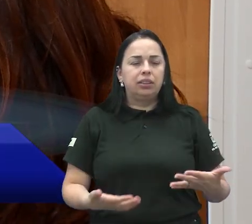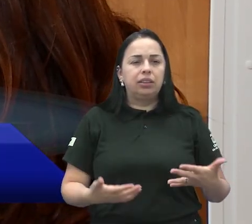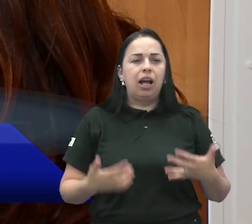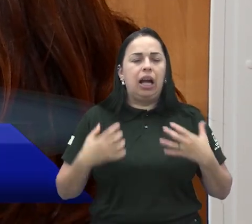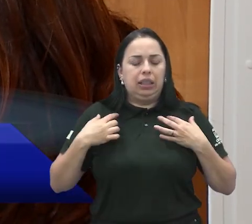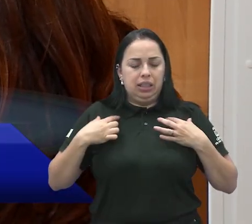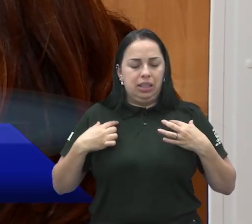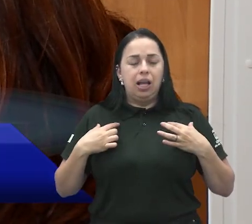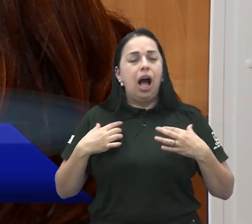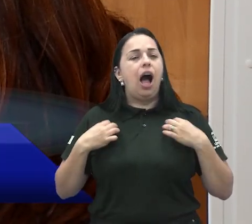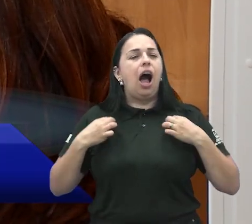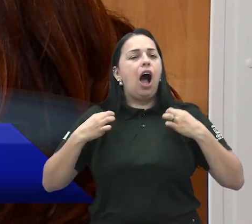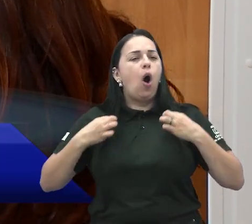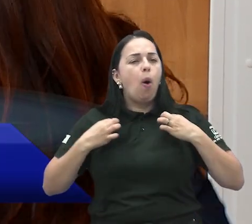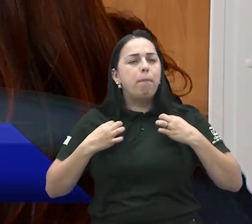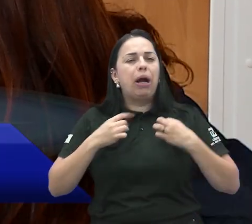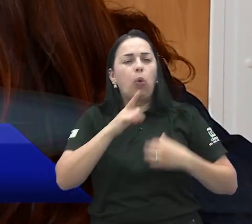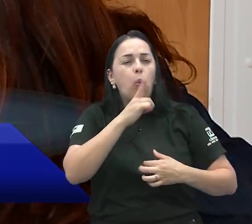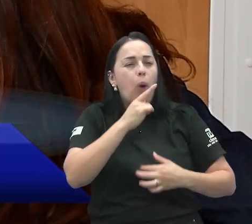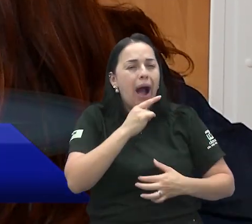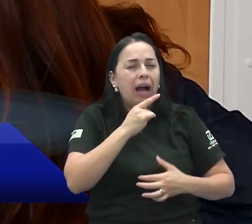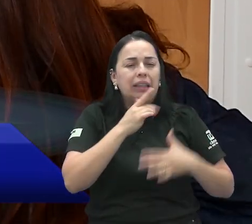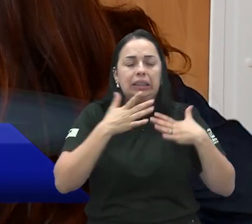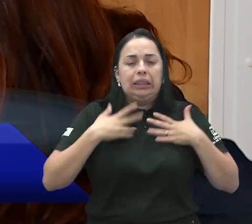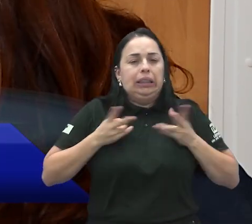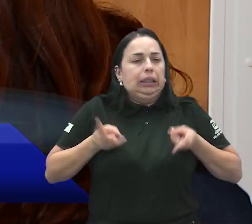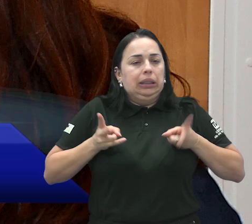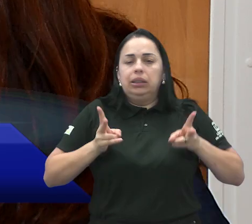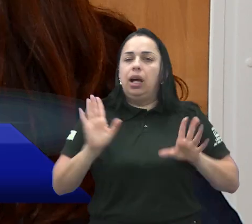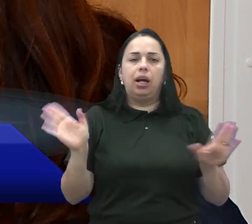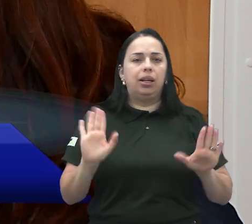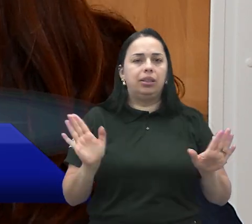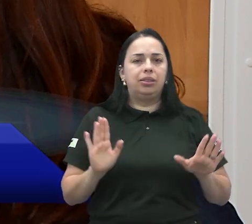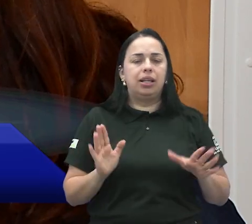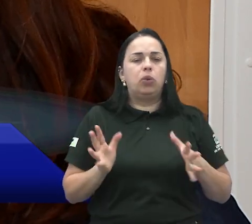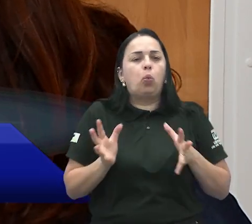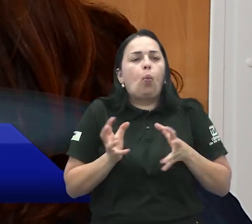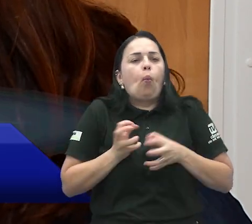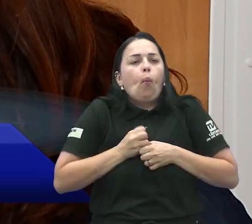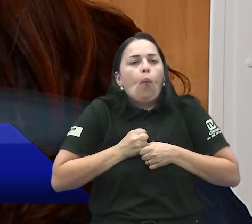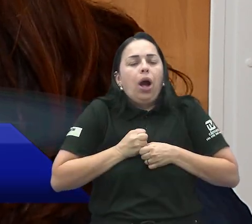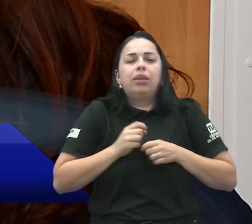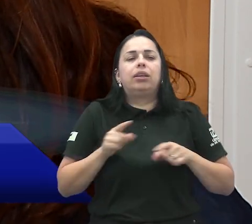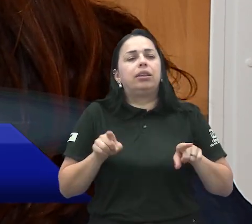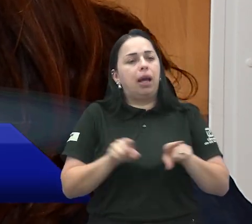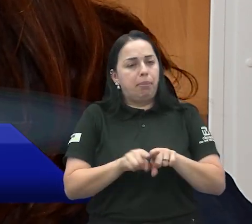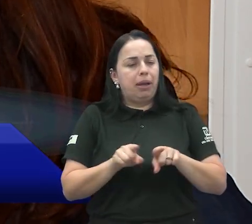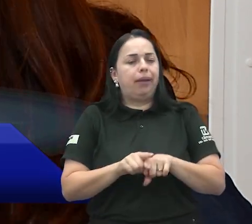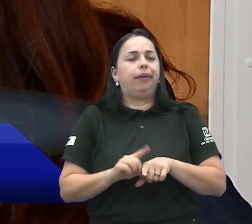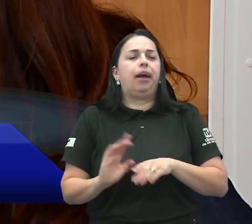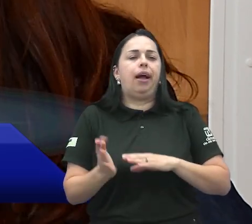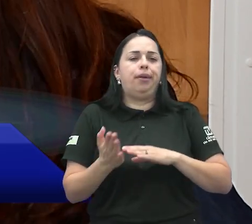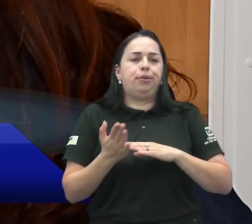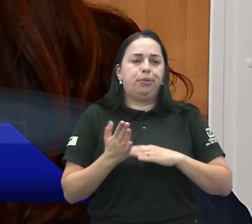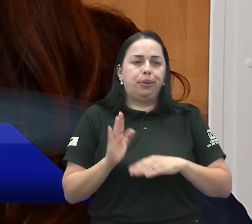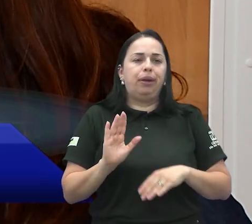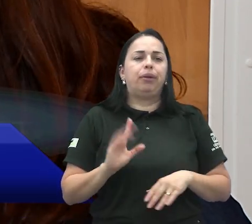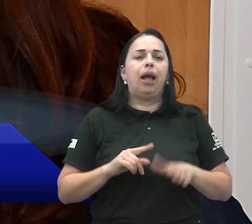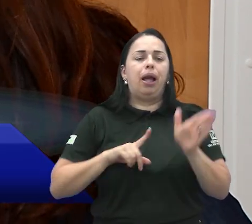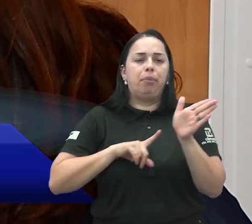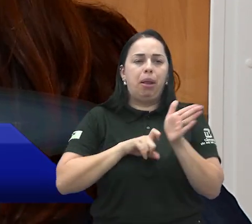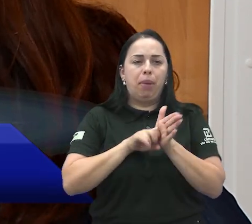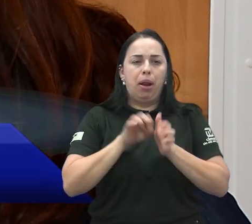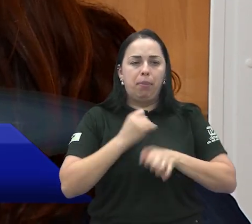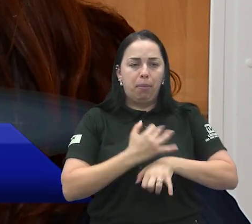paciente não fique com a roupa molhada por muito tempo, que justamente evite roupas muito apertadas. Isso também contribui